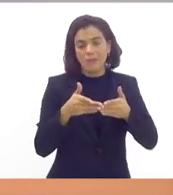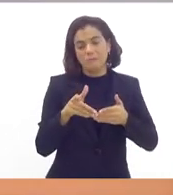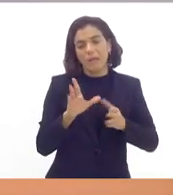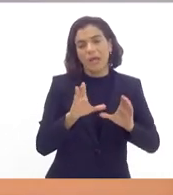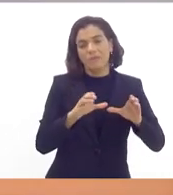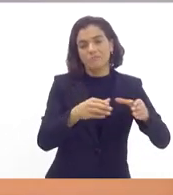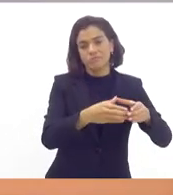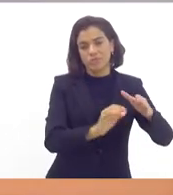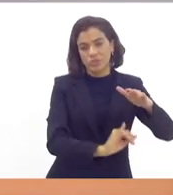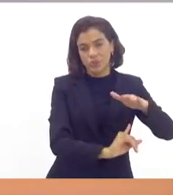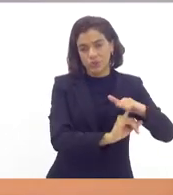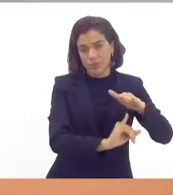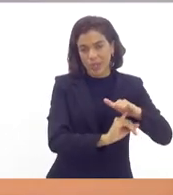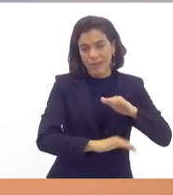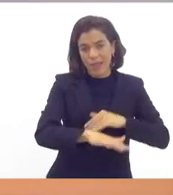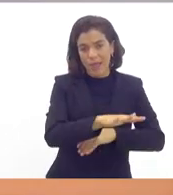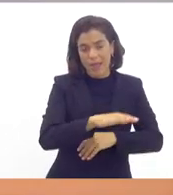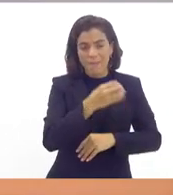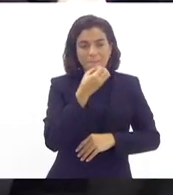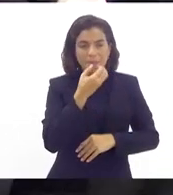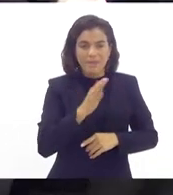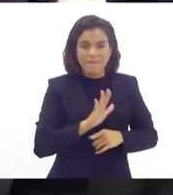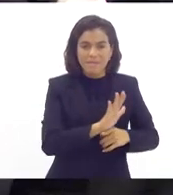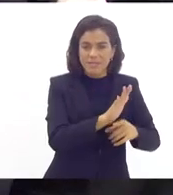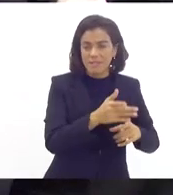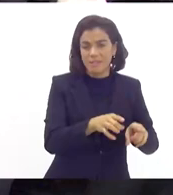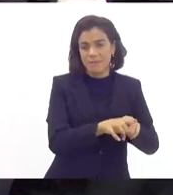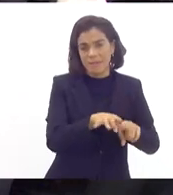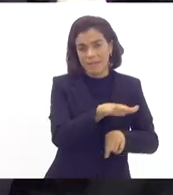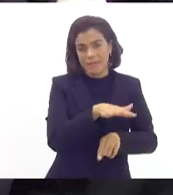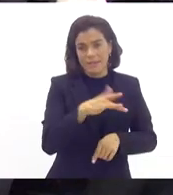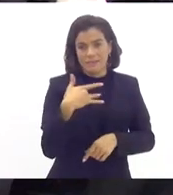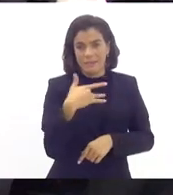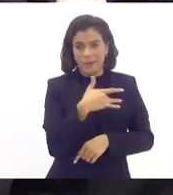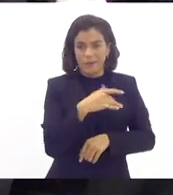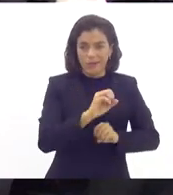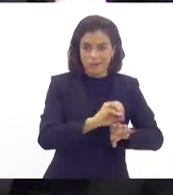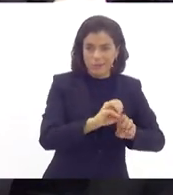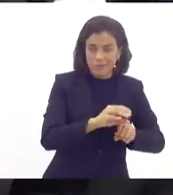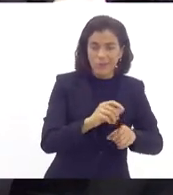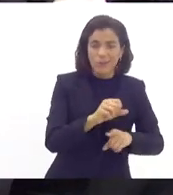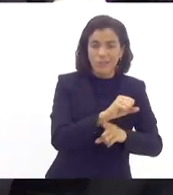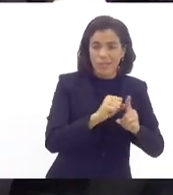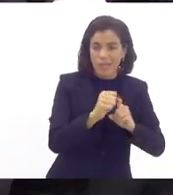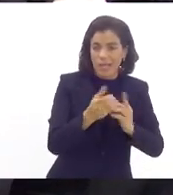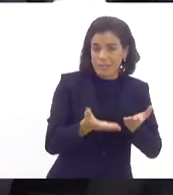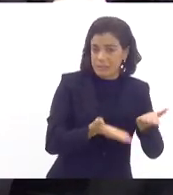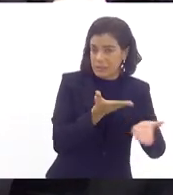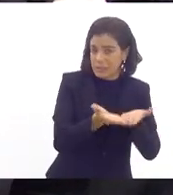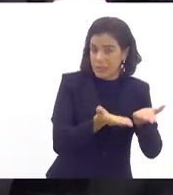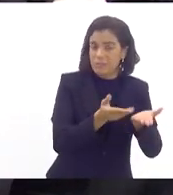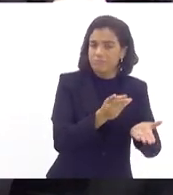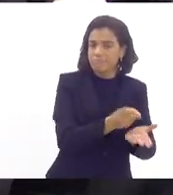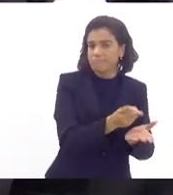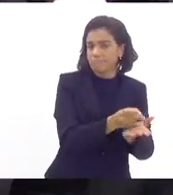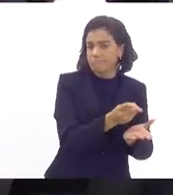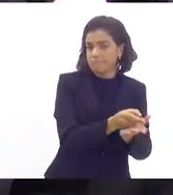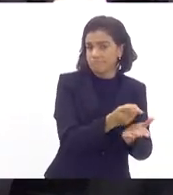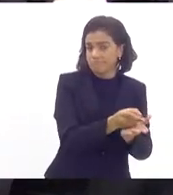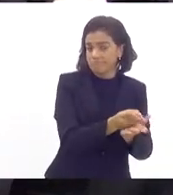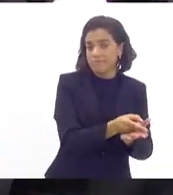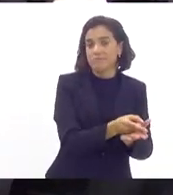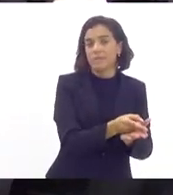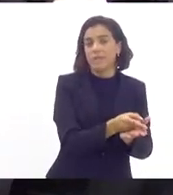entidades beneficentes na área de saúde, previdência, saúde, educação e assistência estão mantidas. E a